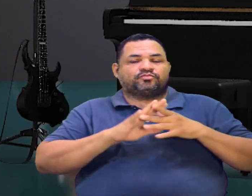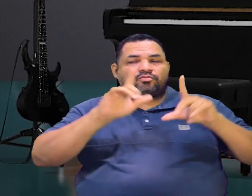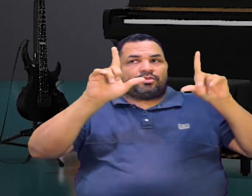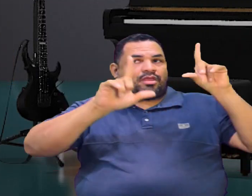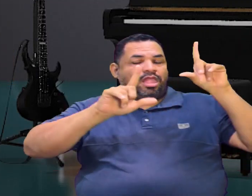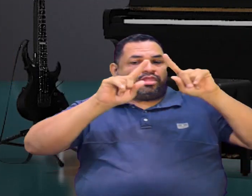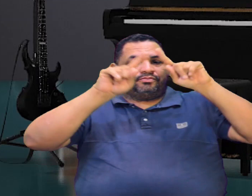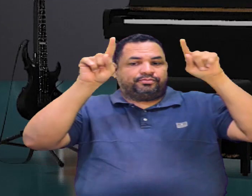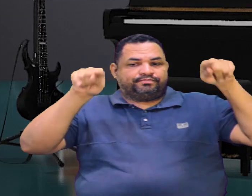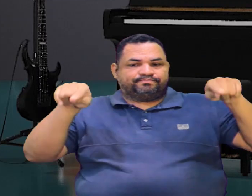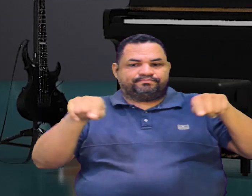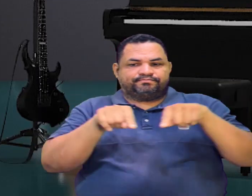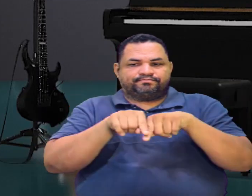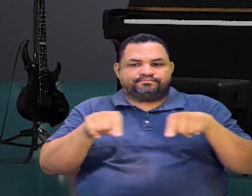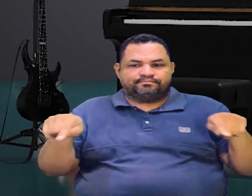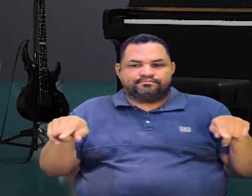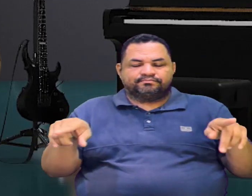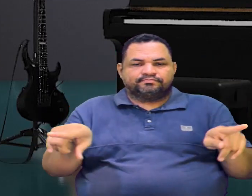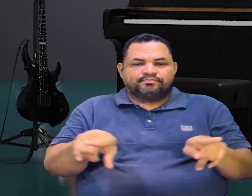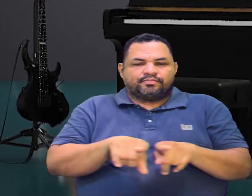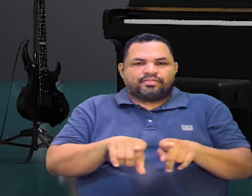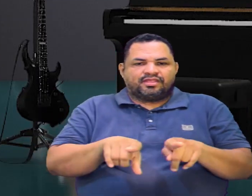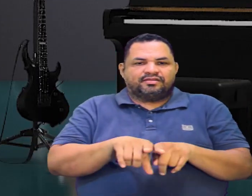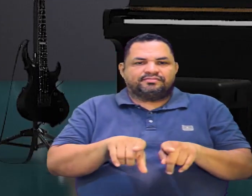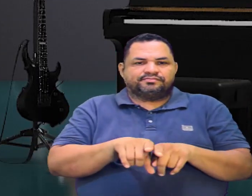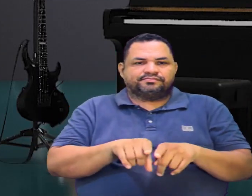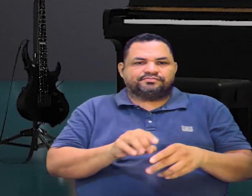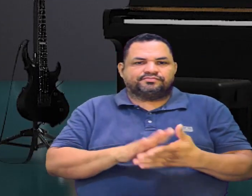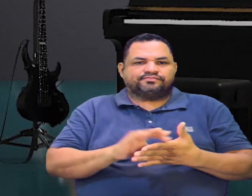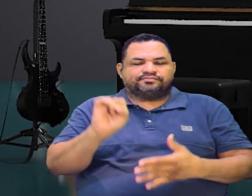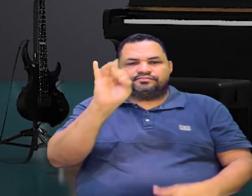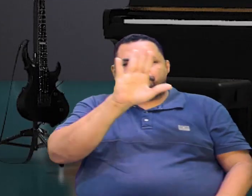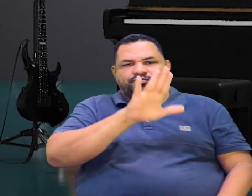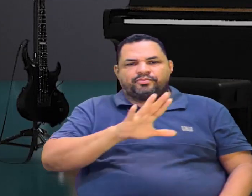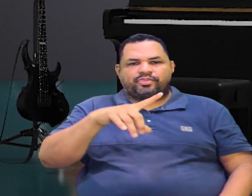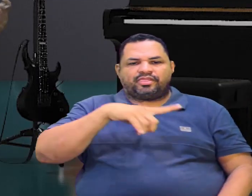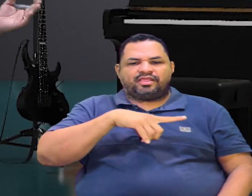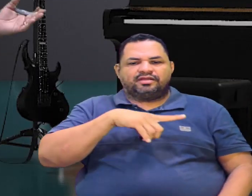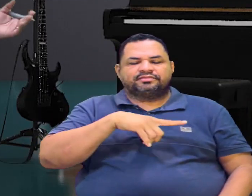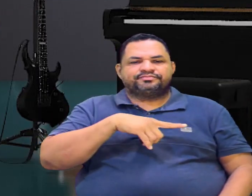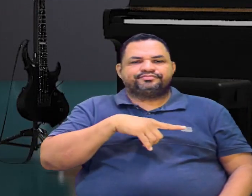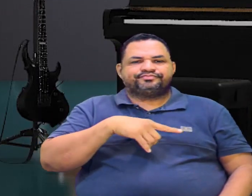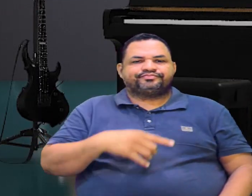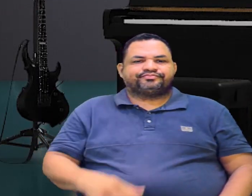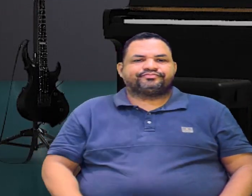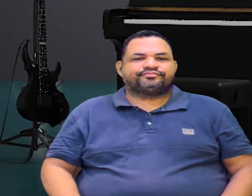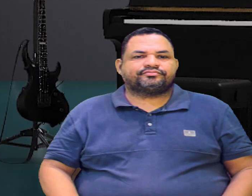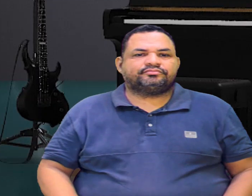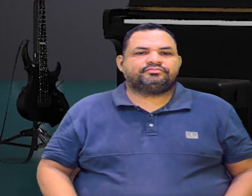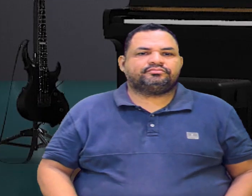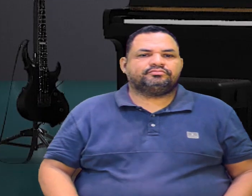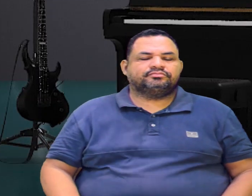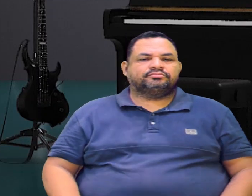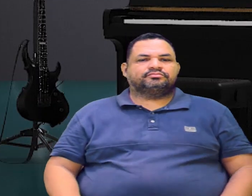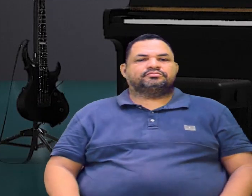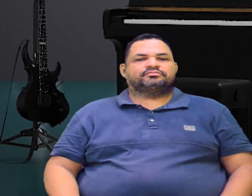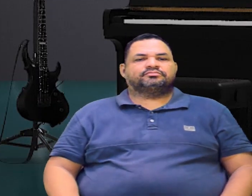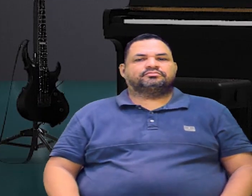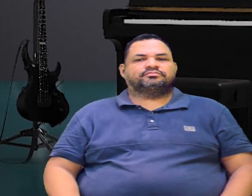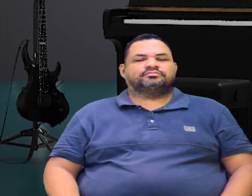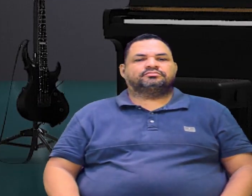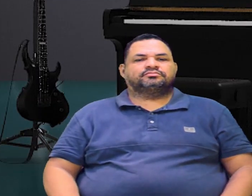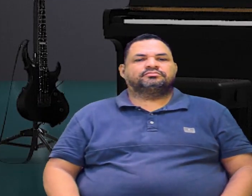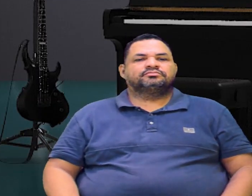telas, não só o próprio artista, como também algumas imagens que têm a ver com a canção que ele está apresentando,